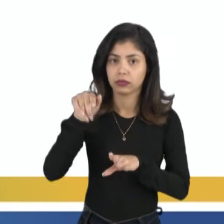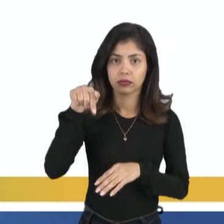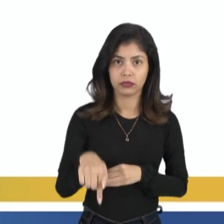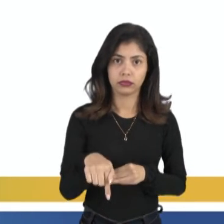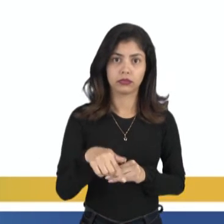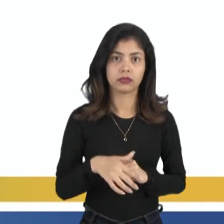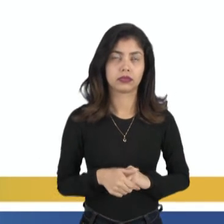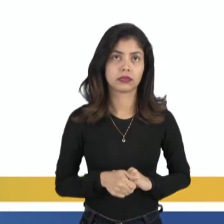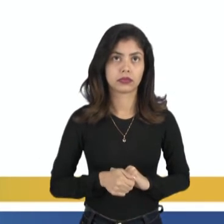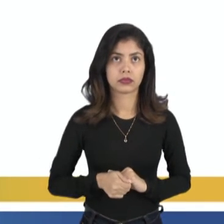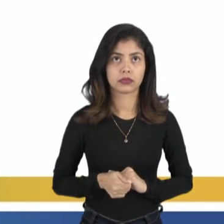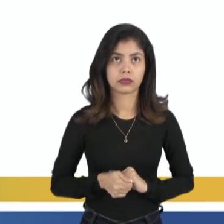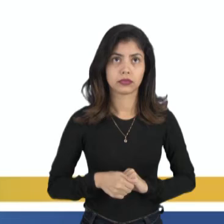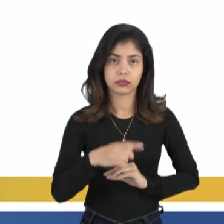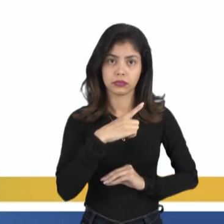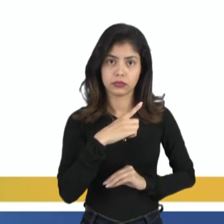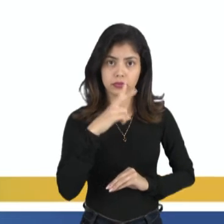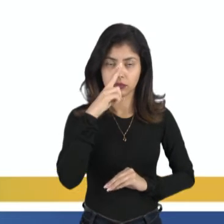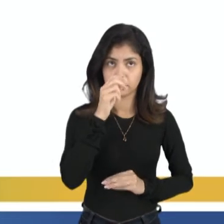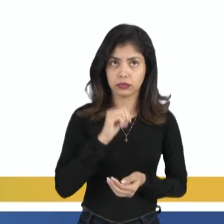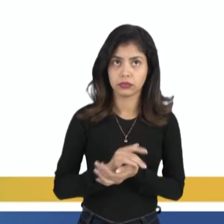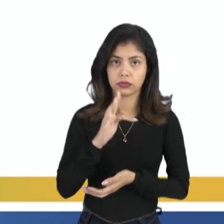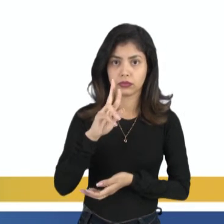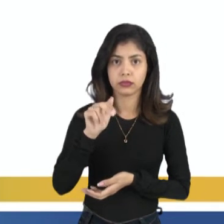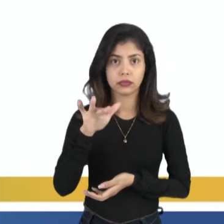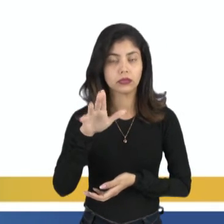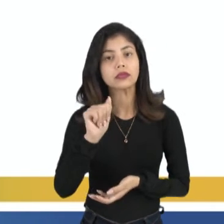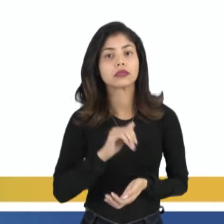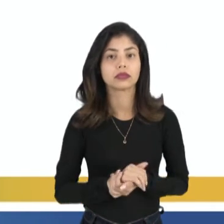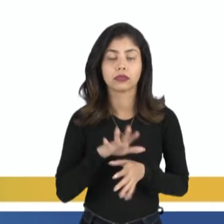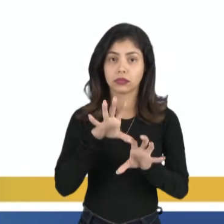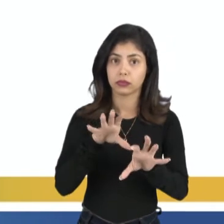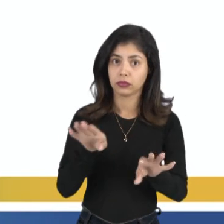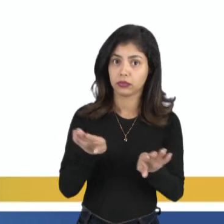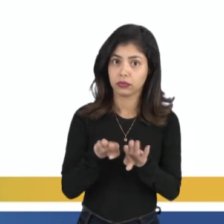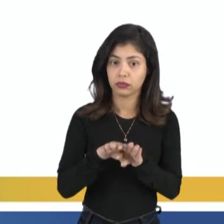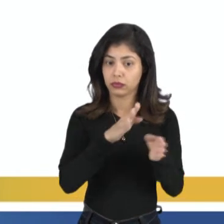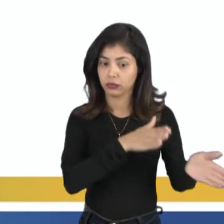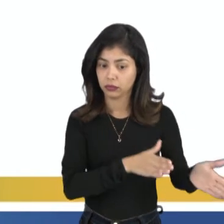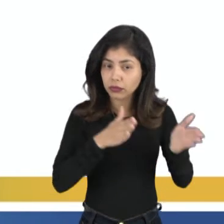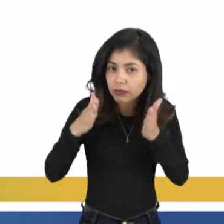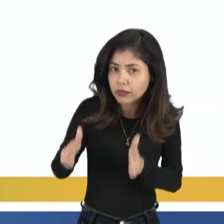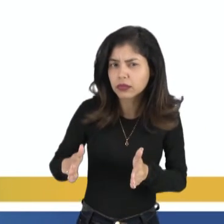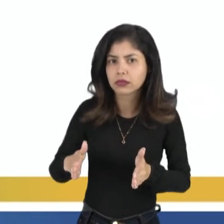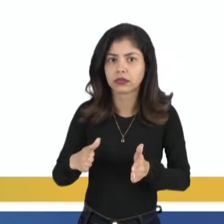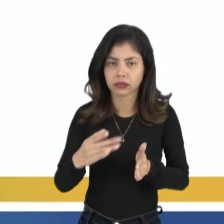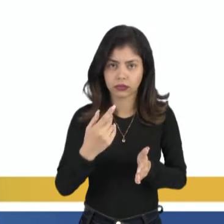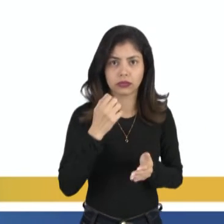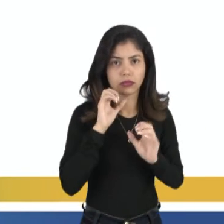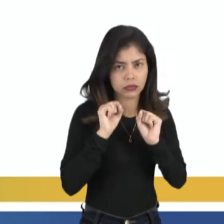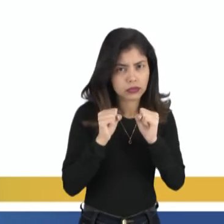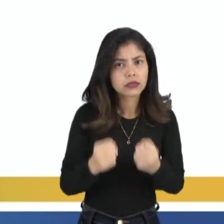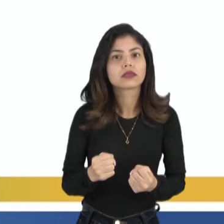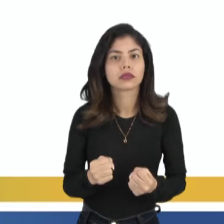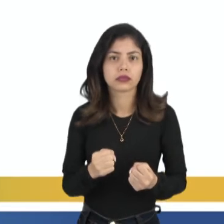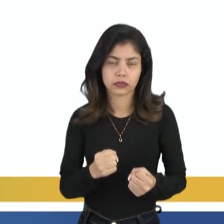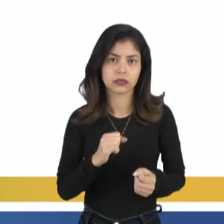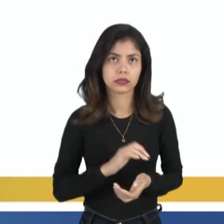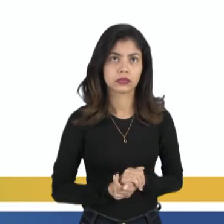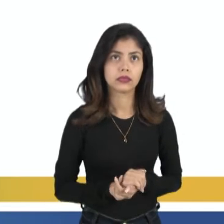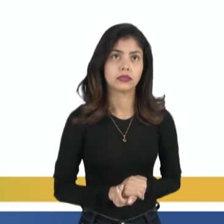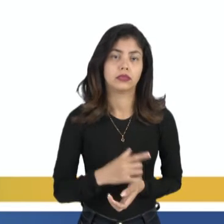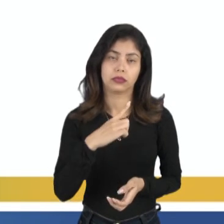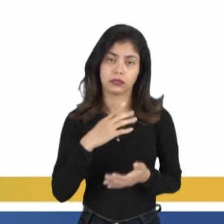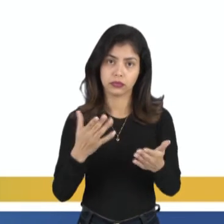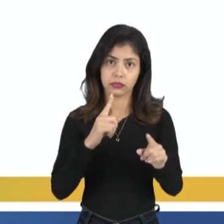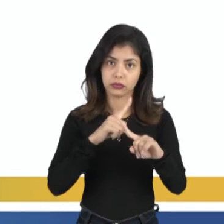baixo. E aí temos ali a fórmula da força-peso. E aqui nós temos uma parte do peso, que seria o peso, né? Esse